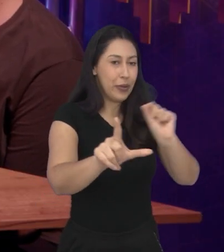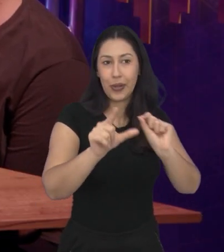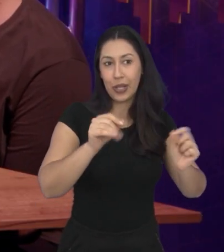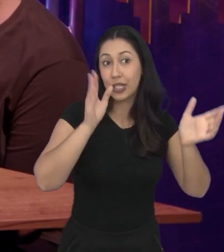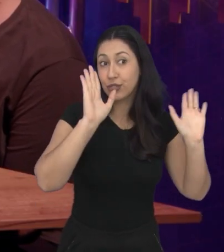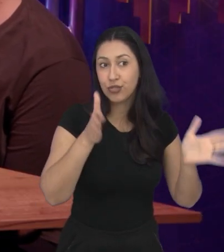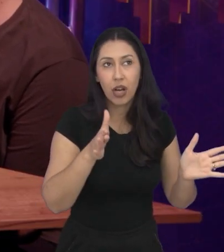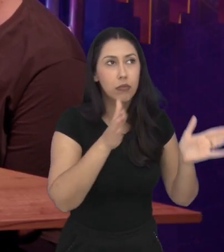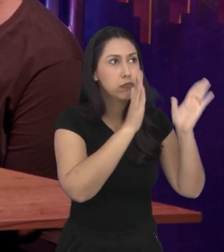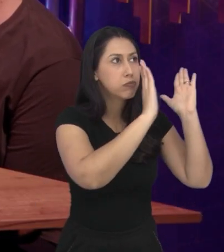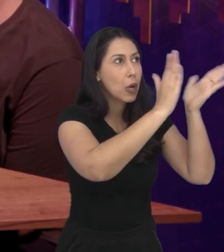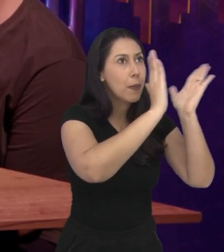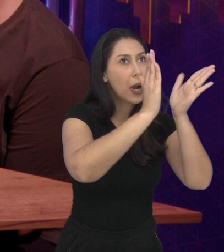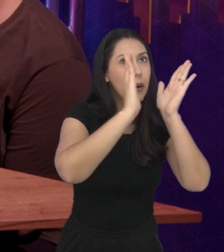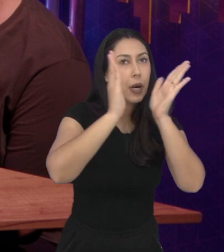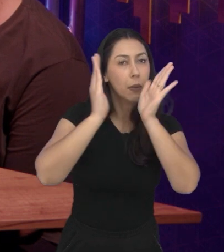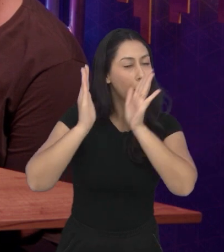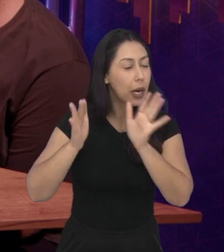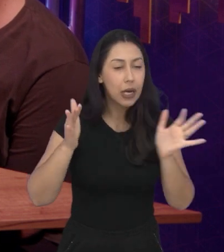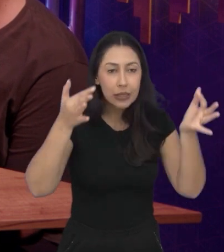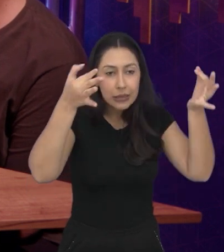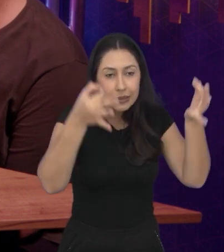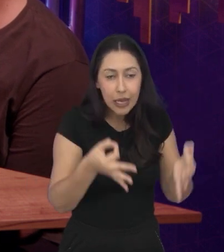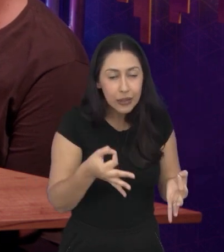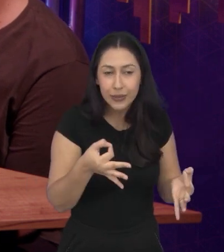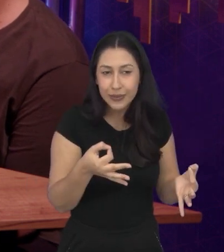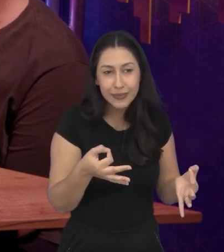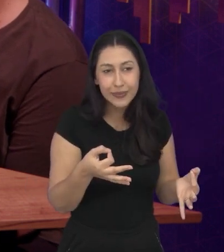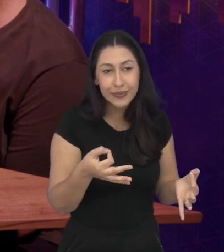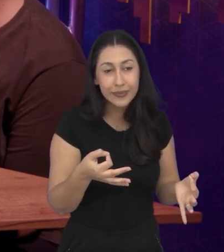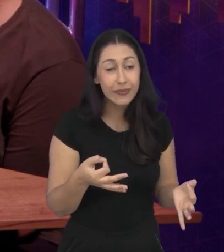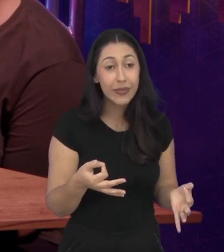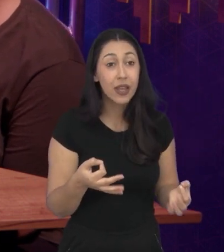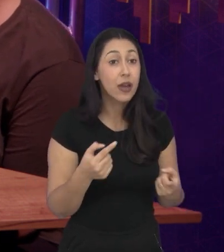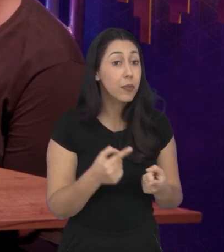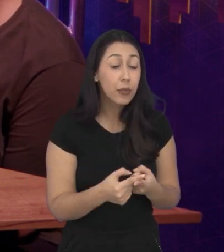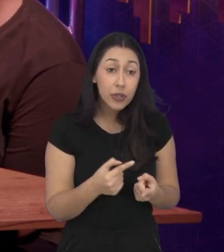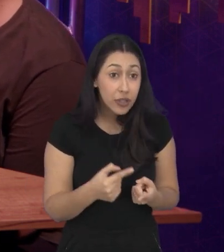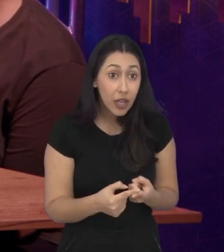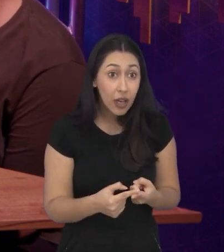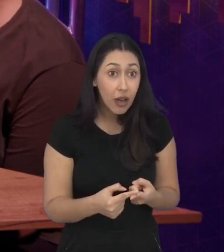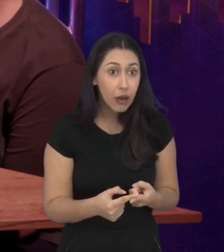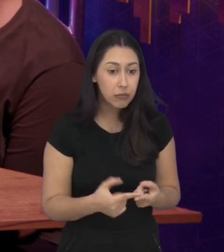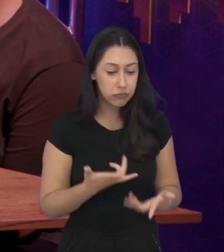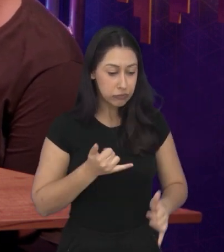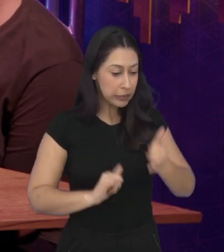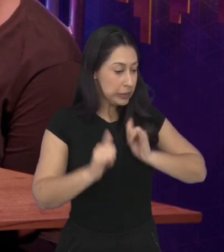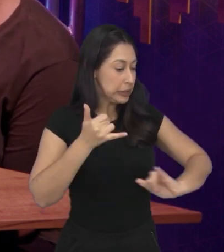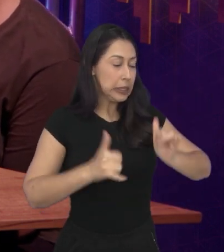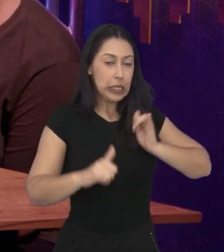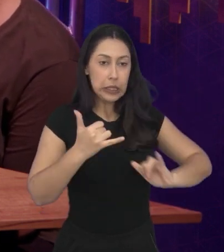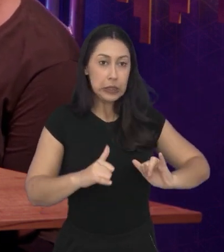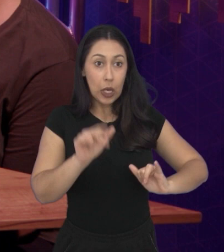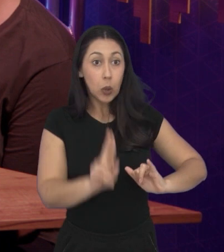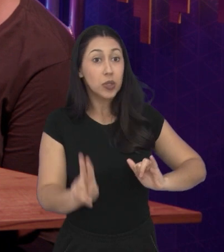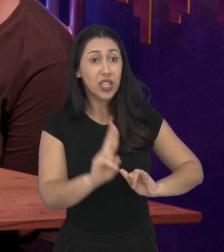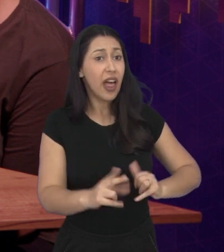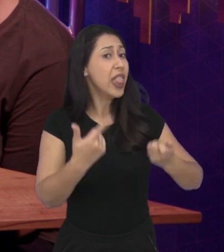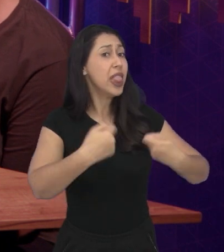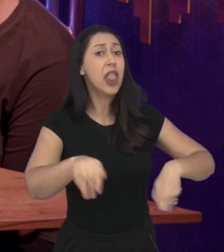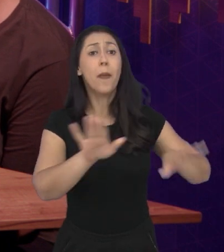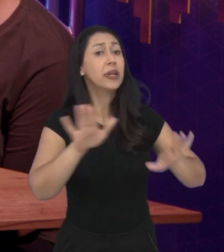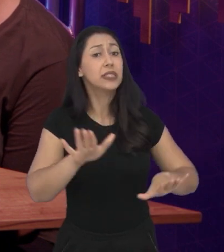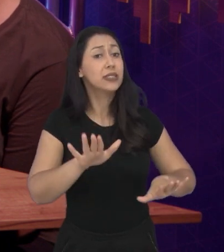tinha um padrão ali, praticamente um uniforme que ele usava, né, nos dias ali. E para evitar, então, gastar energia com